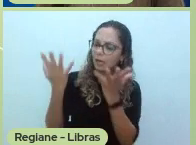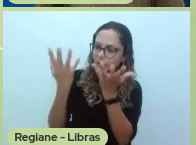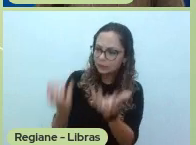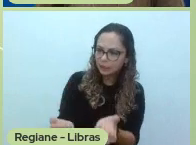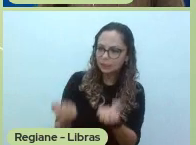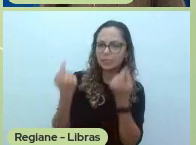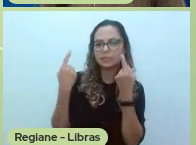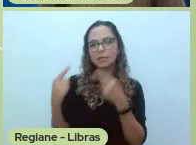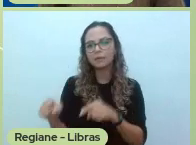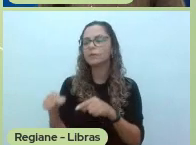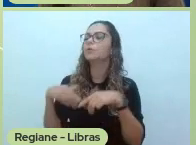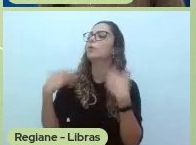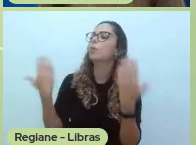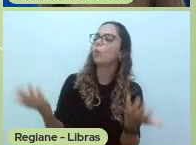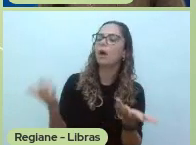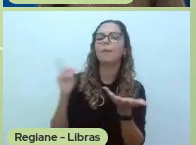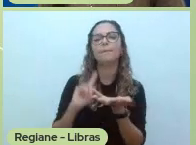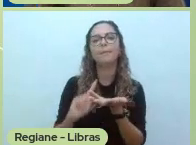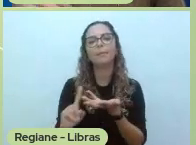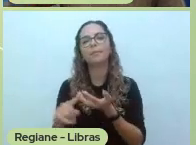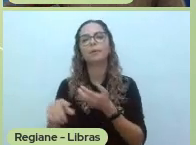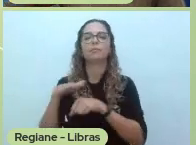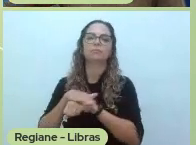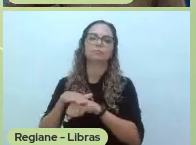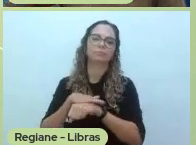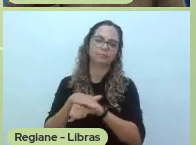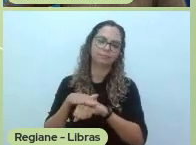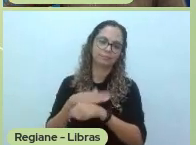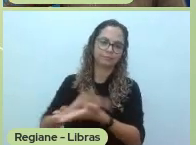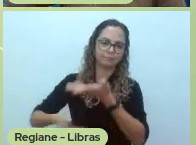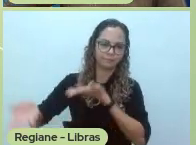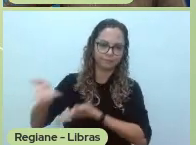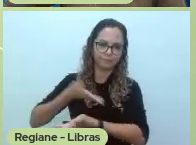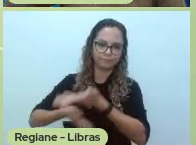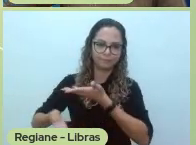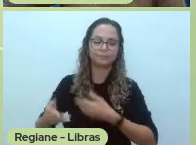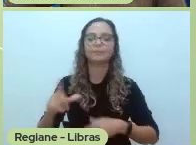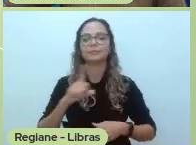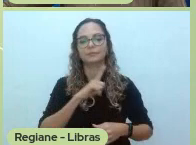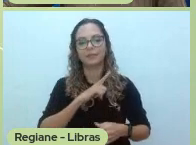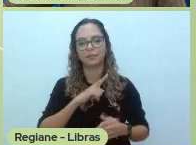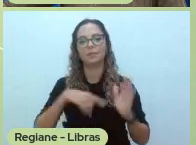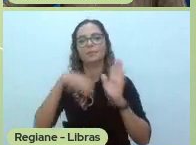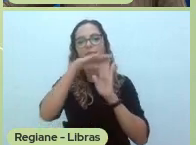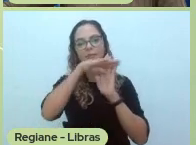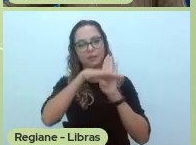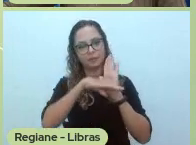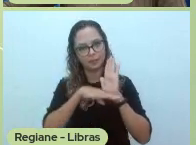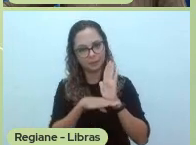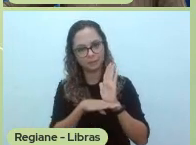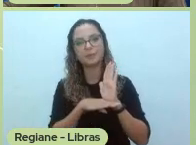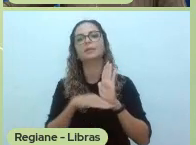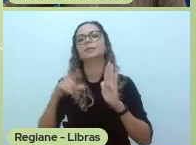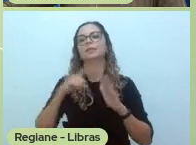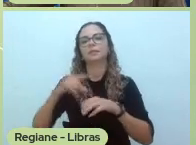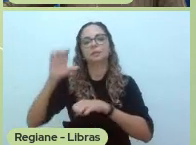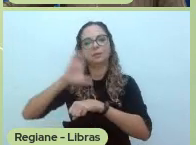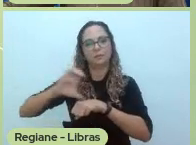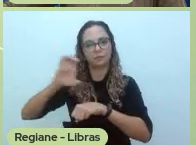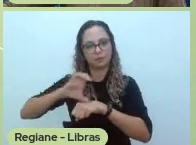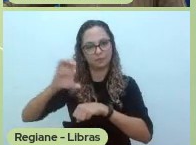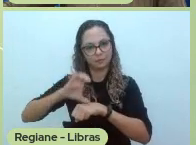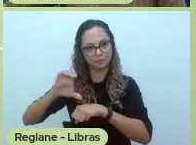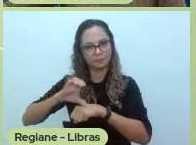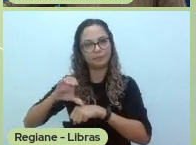ser enfrentados no tempo que ela precisa também. A gente tem um programa de capacitação das pessoas voltados para isso, tem esse olhar cuidadoso para as